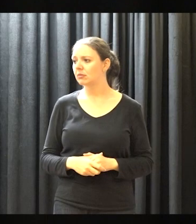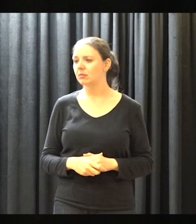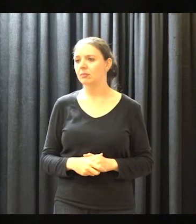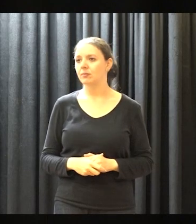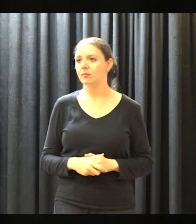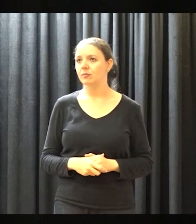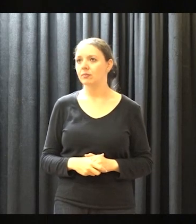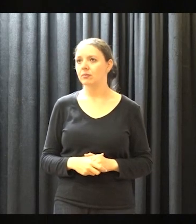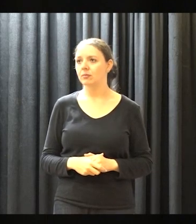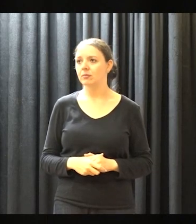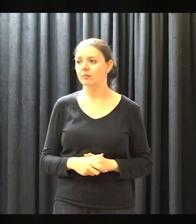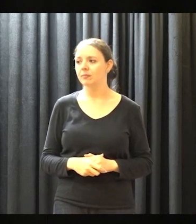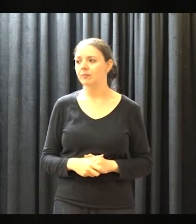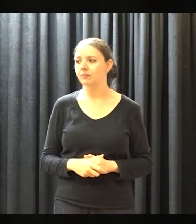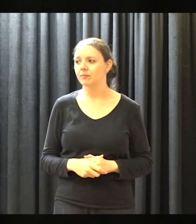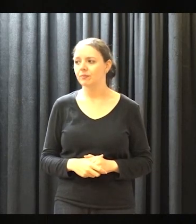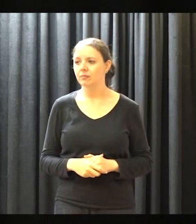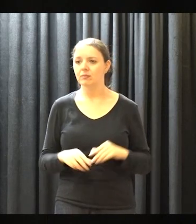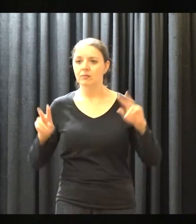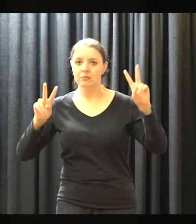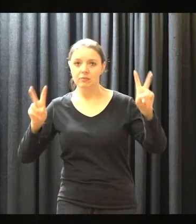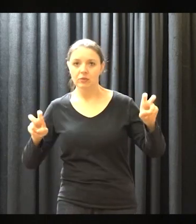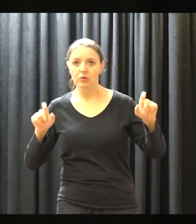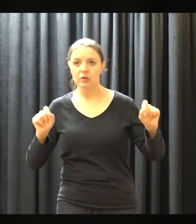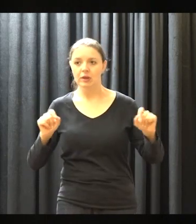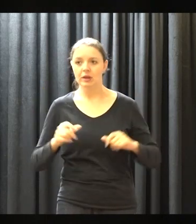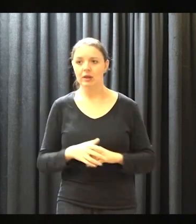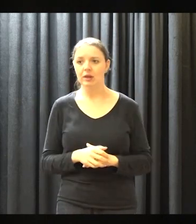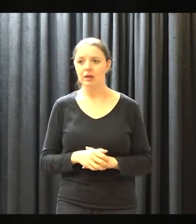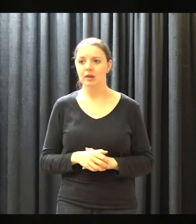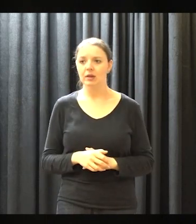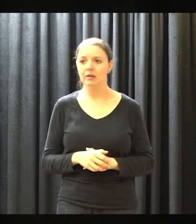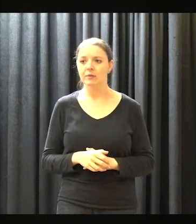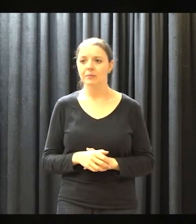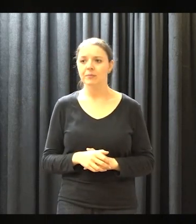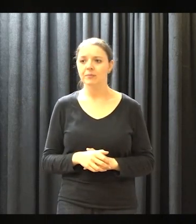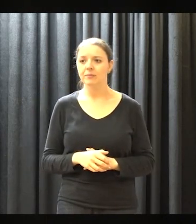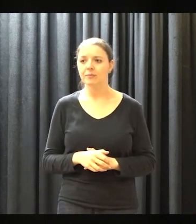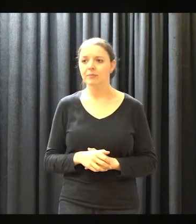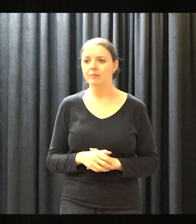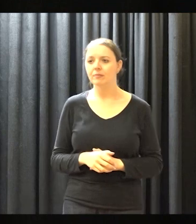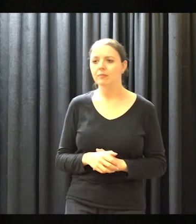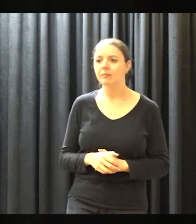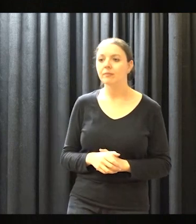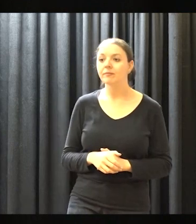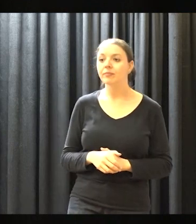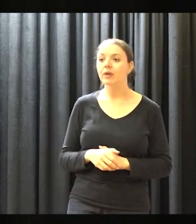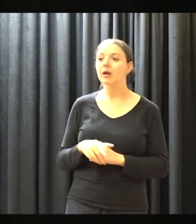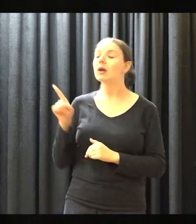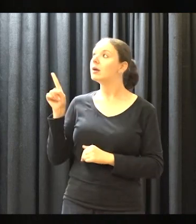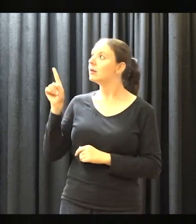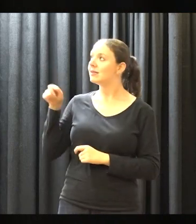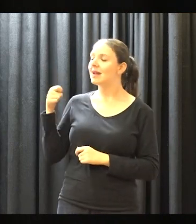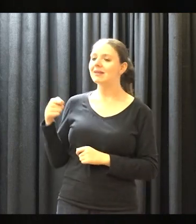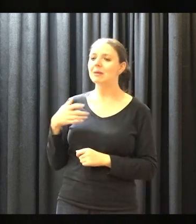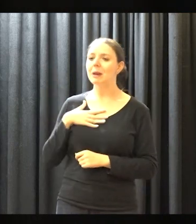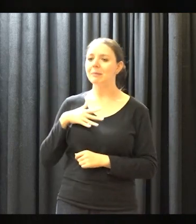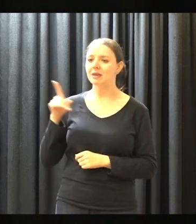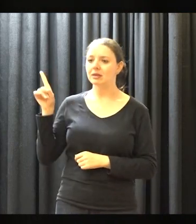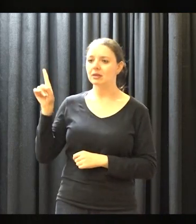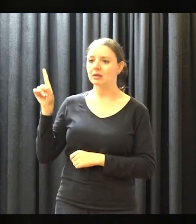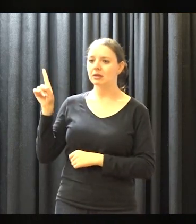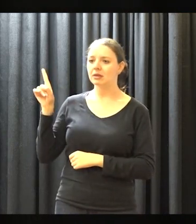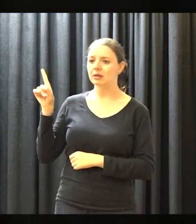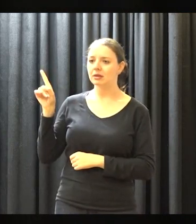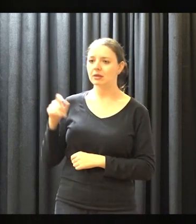Esse tipo de questionamento refere mais só para a cultura da normalidade corporal, que faz a